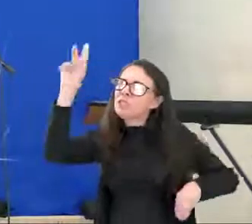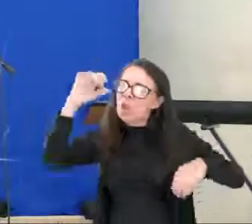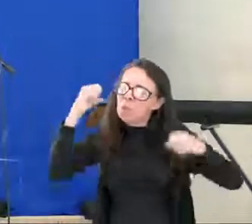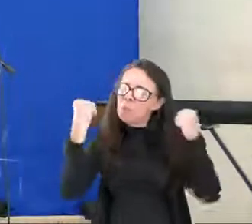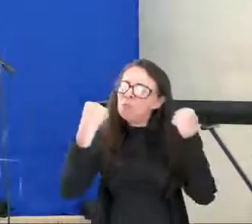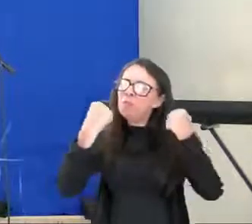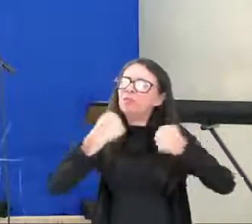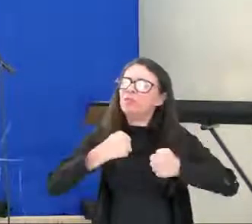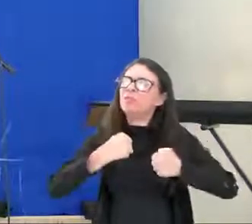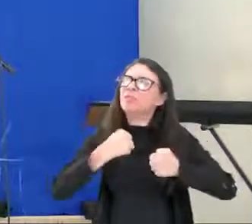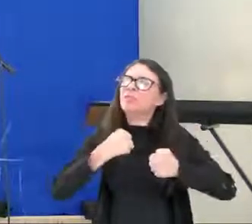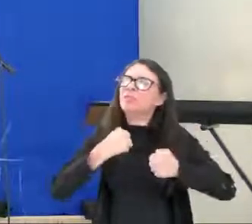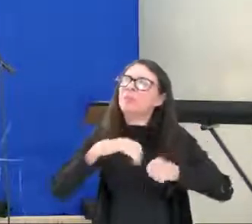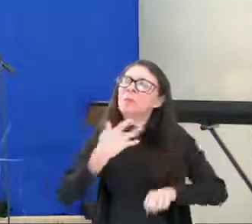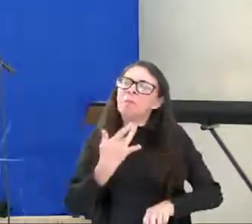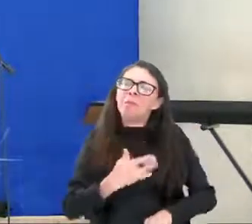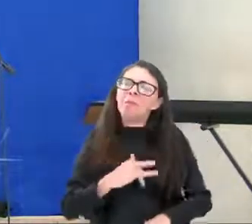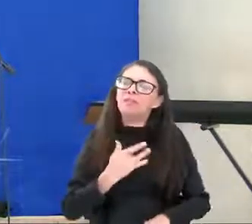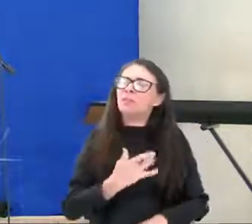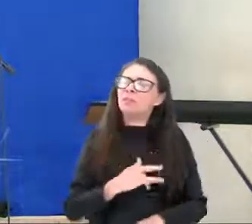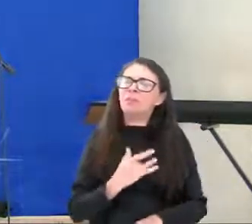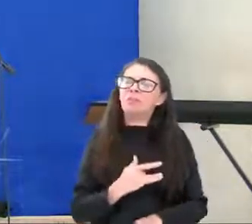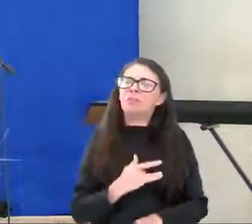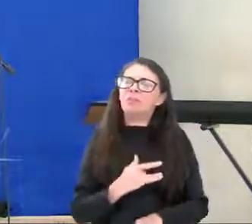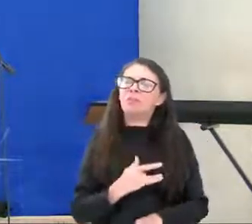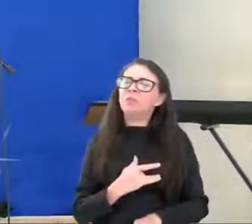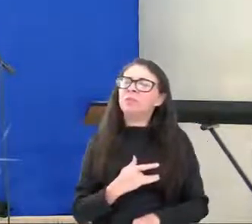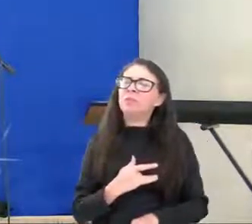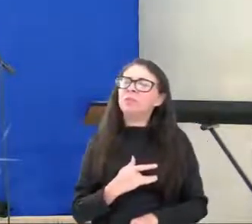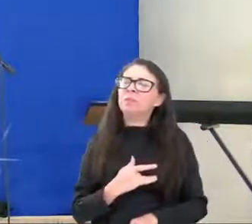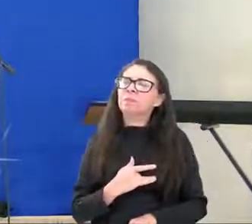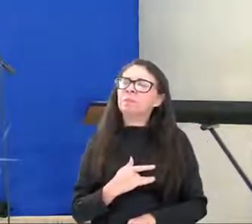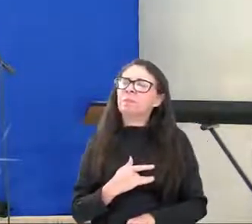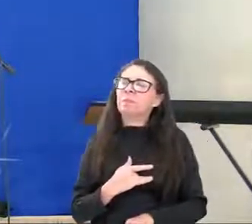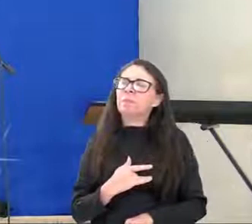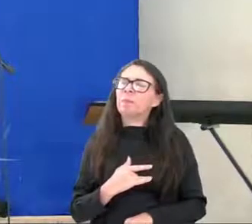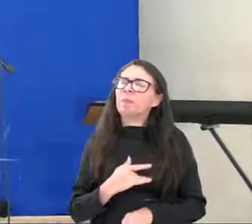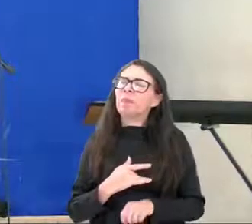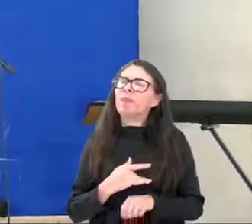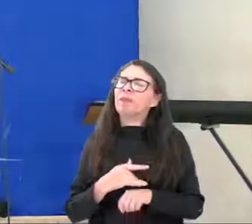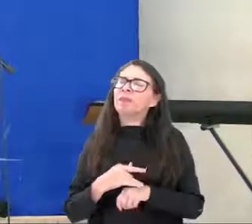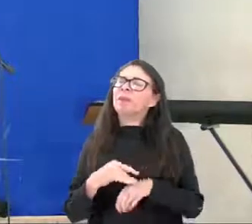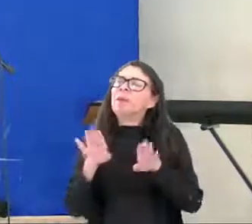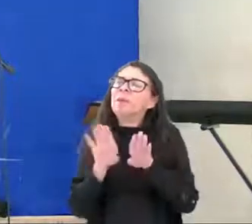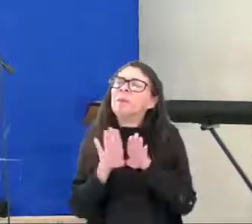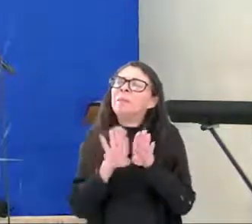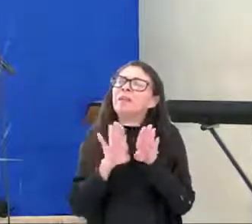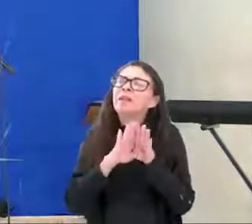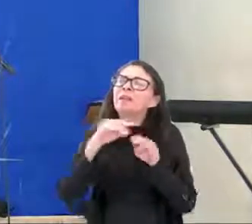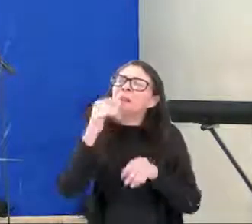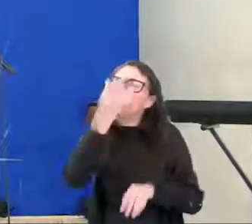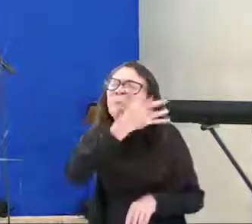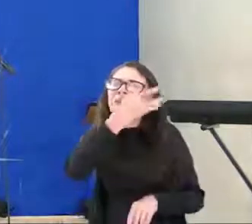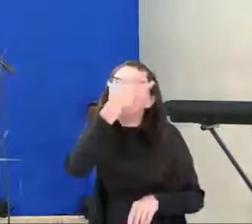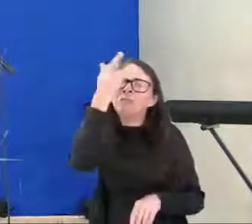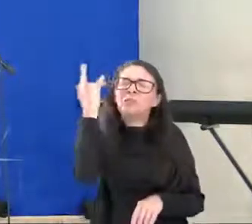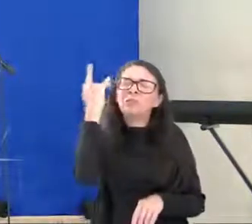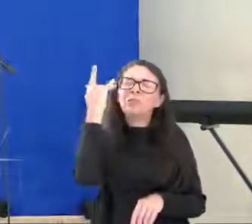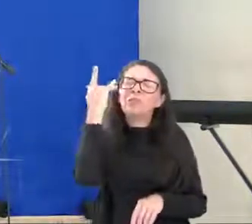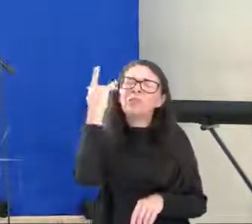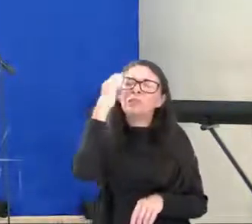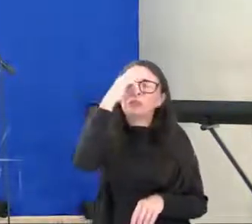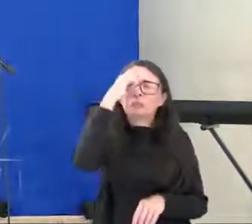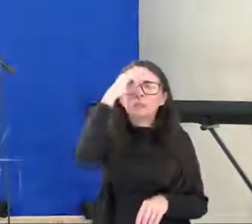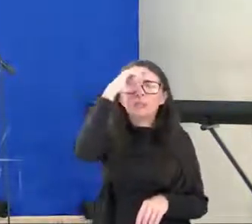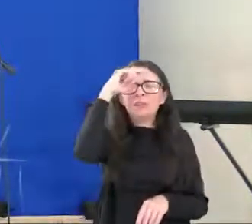tua misericórdia. Capacita aqueles que foram internados e estão agora nas suas casas recuperando, Senhor, da ação maléfica